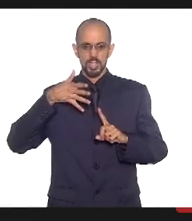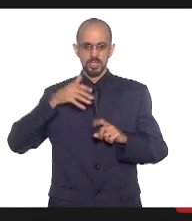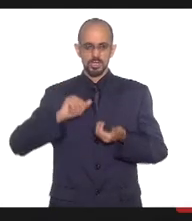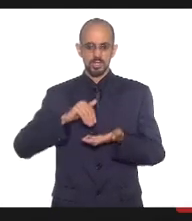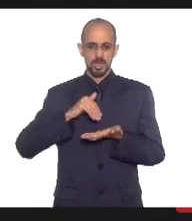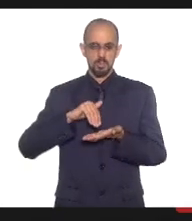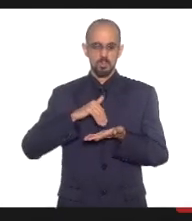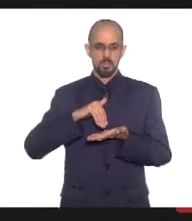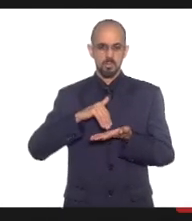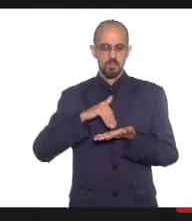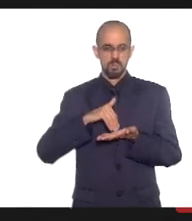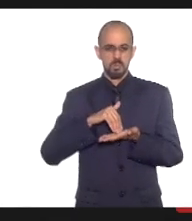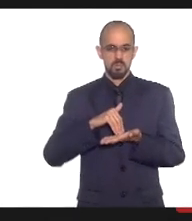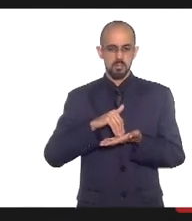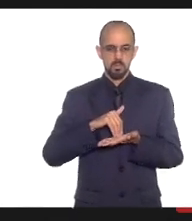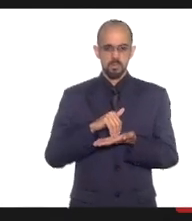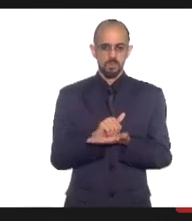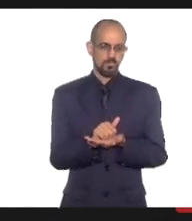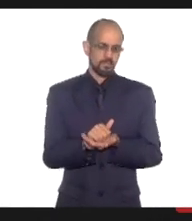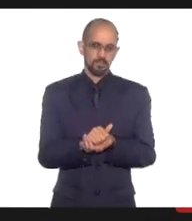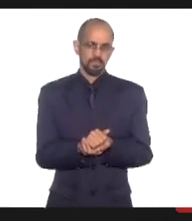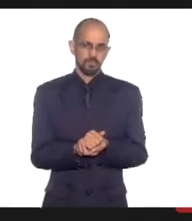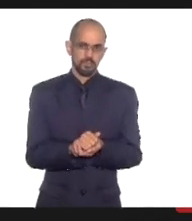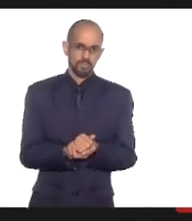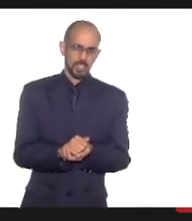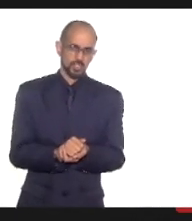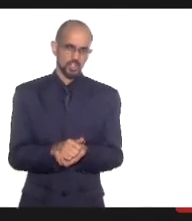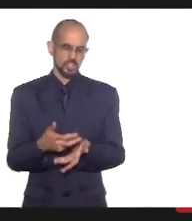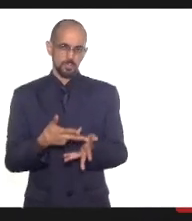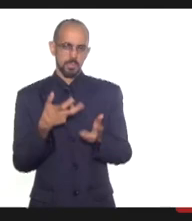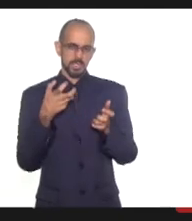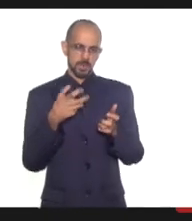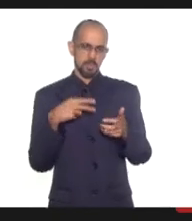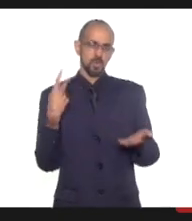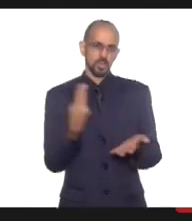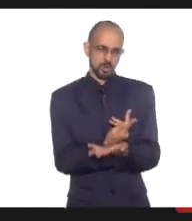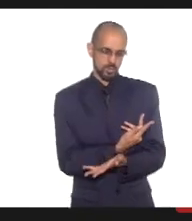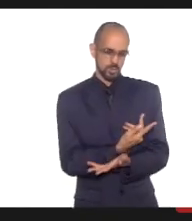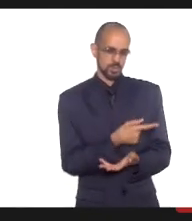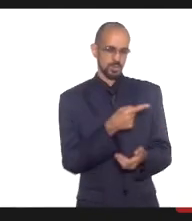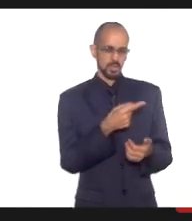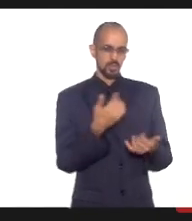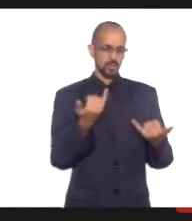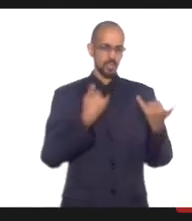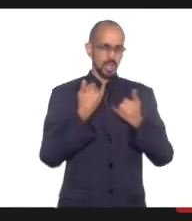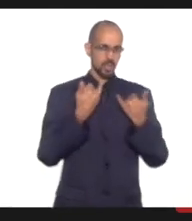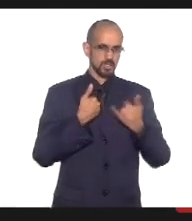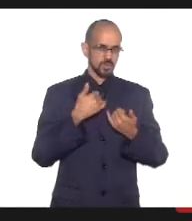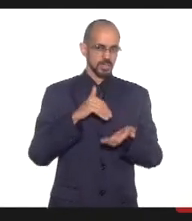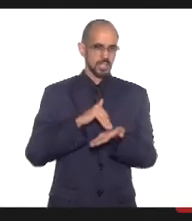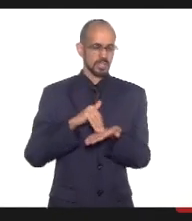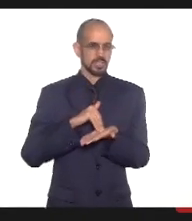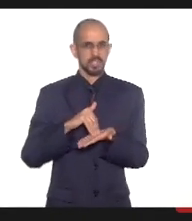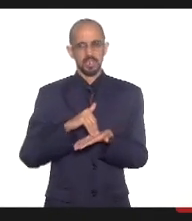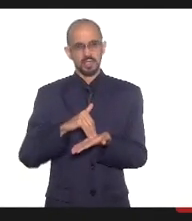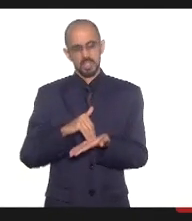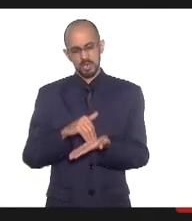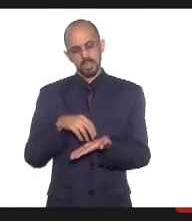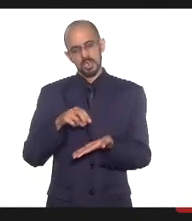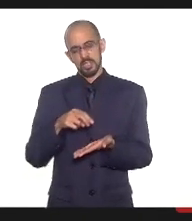é os encaminhamentos as informações que a gente escuta das secretarias de quem